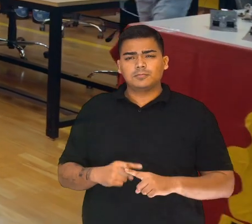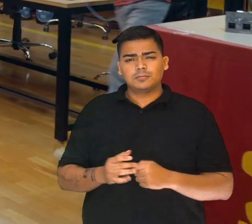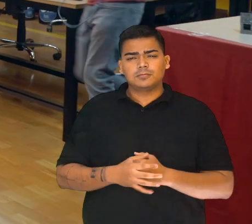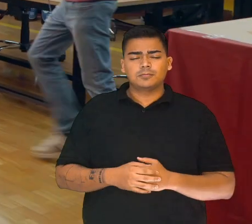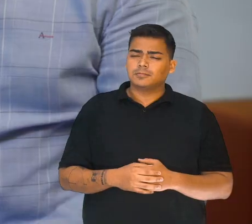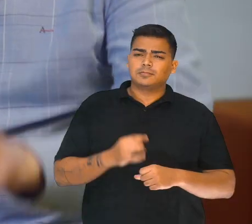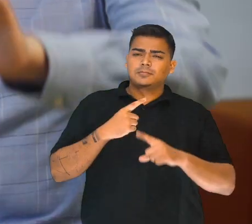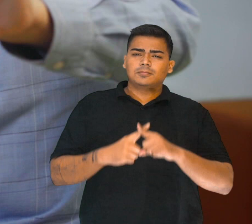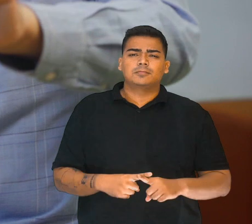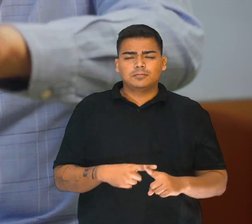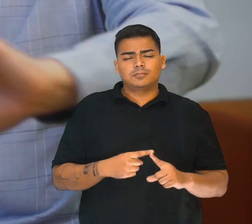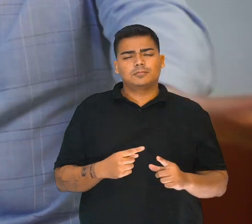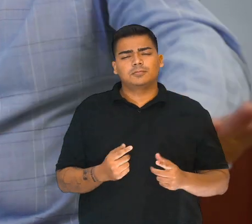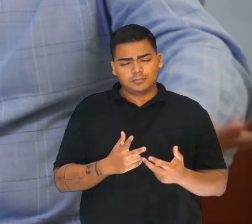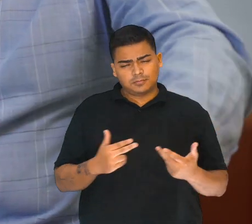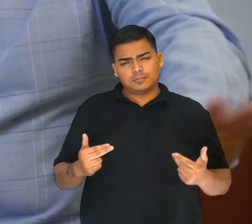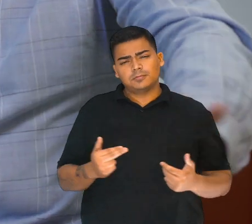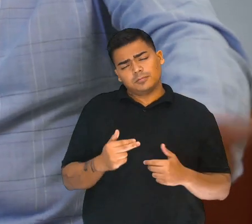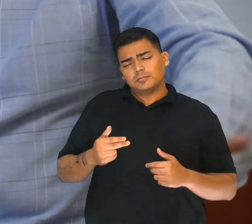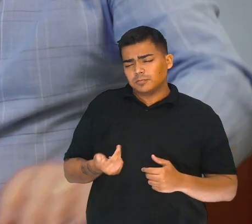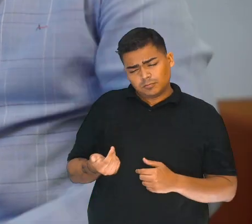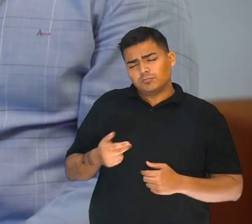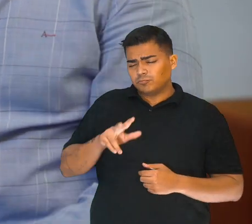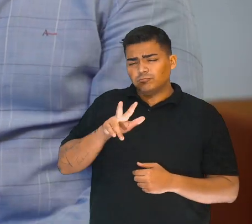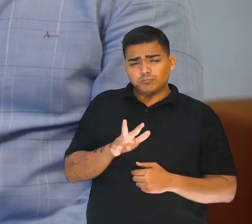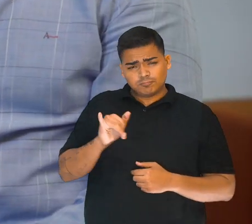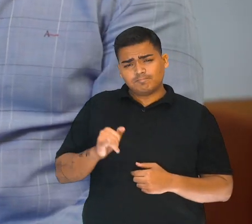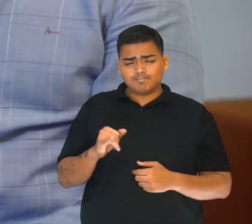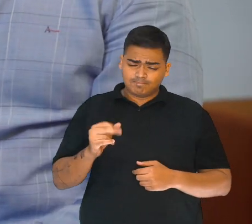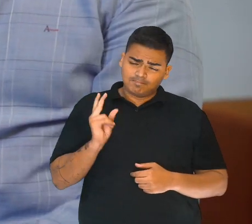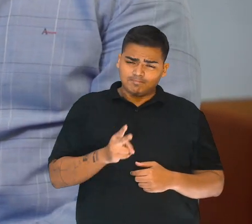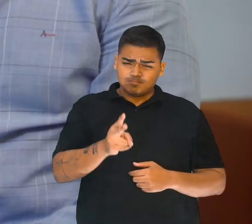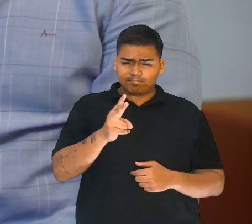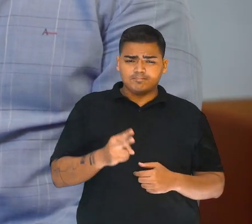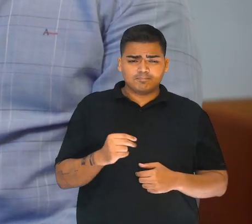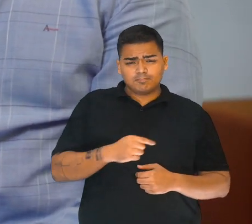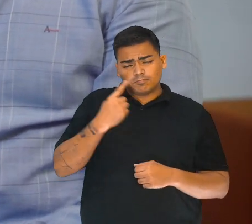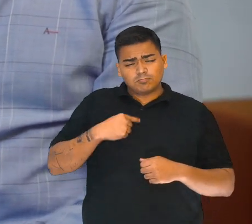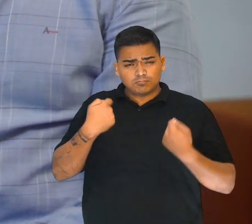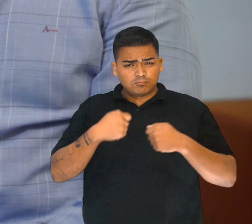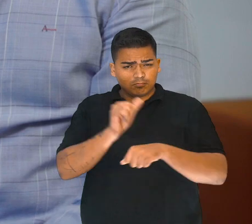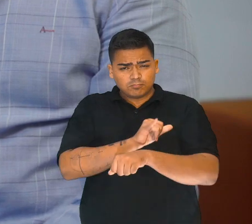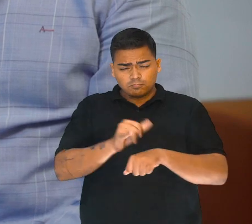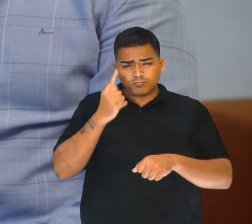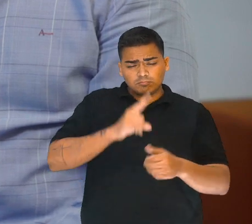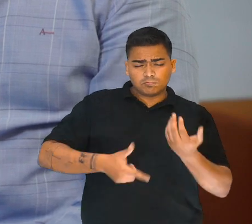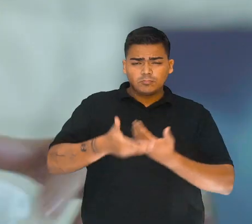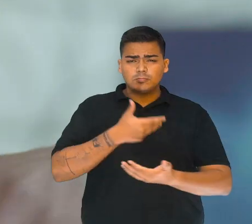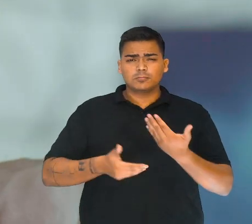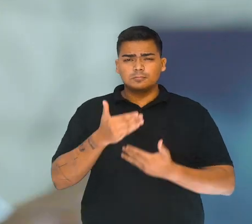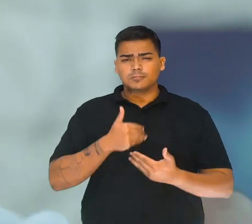competição. Competir naquilo que vai ser inevitável competir e cooperar naquilo que é estratégico para a gente